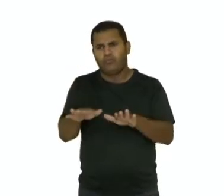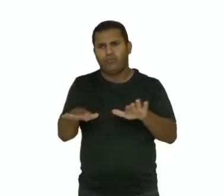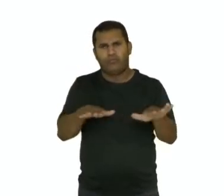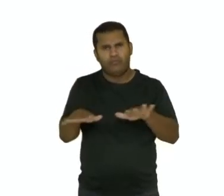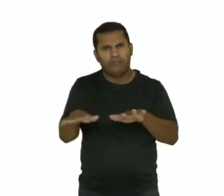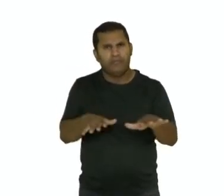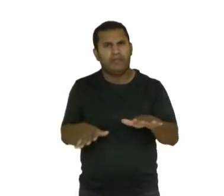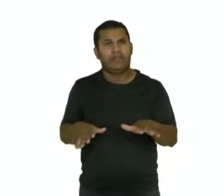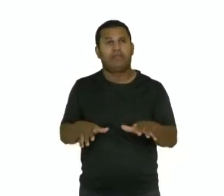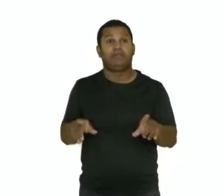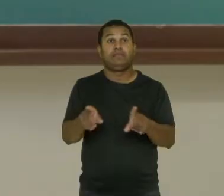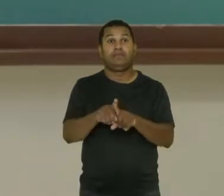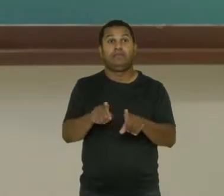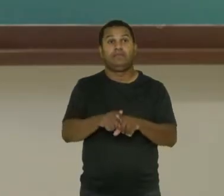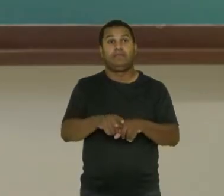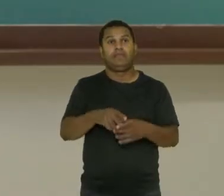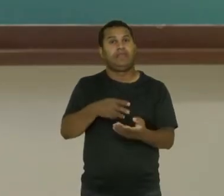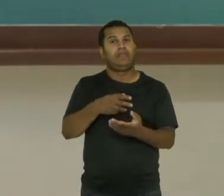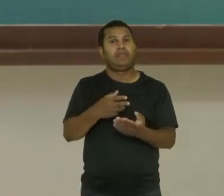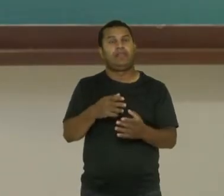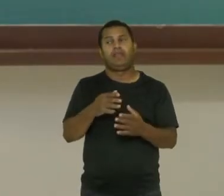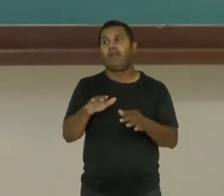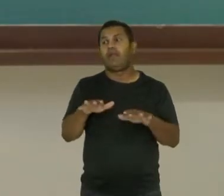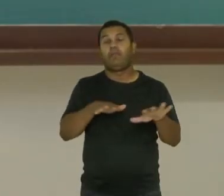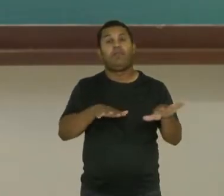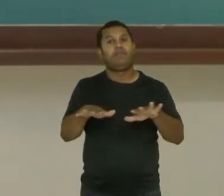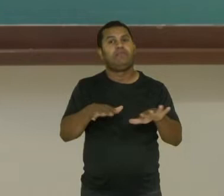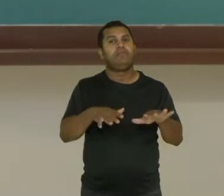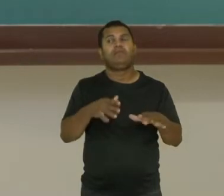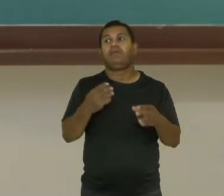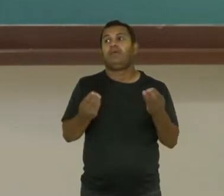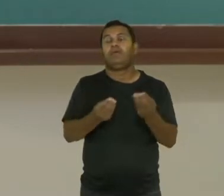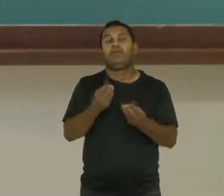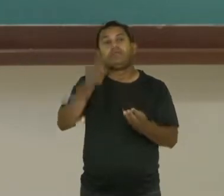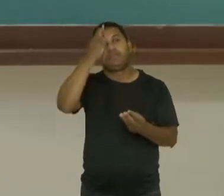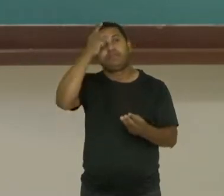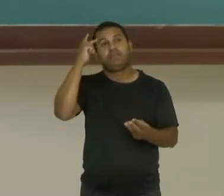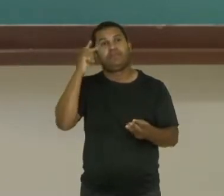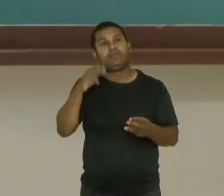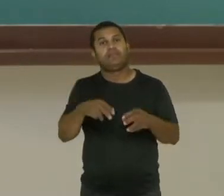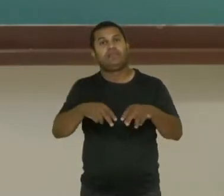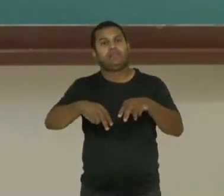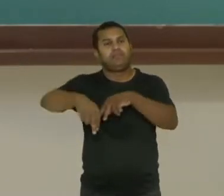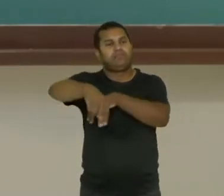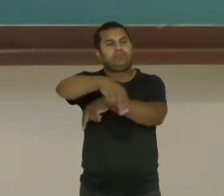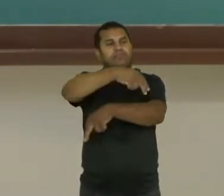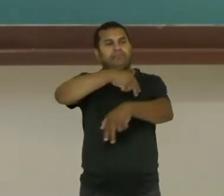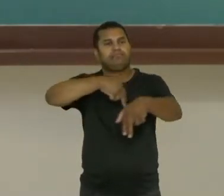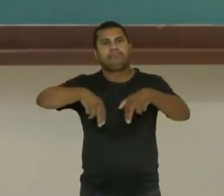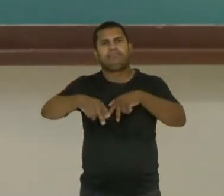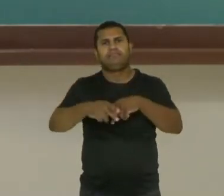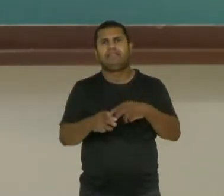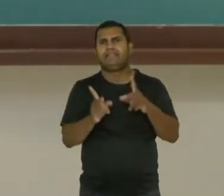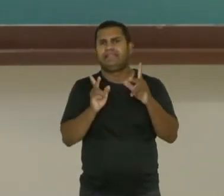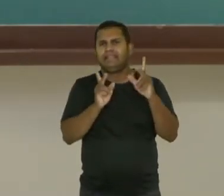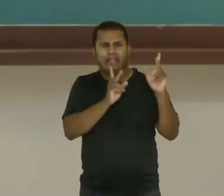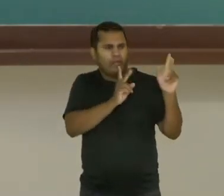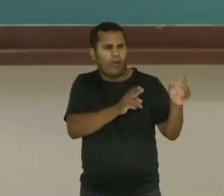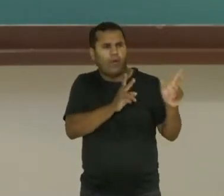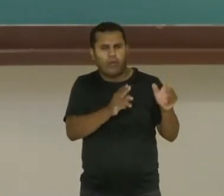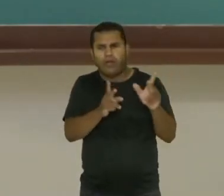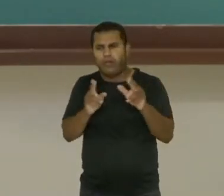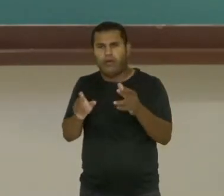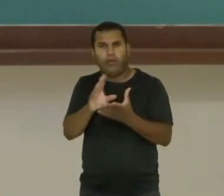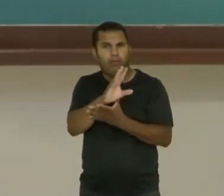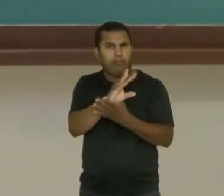mesmos? Não, né, pessoal? Nós temos, quando nós falamos em danças latinas, é porque são danças,